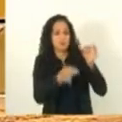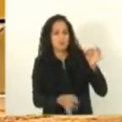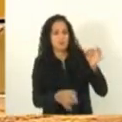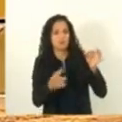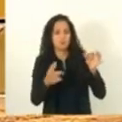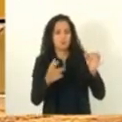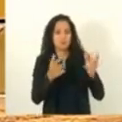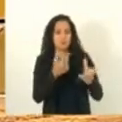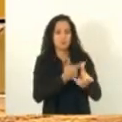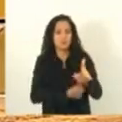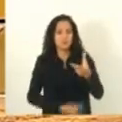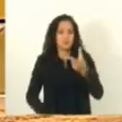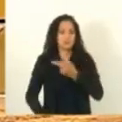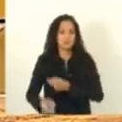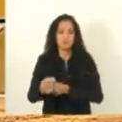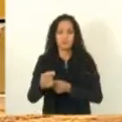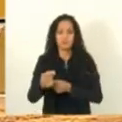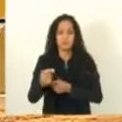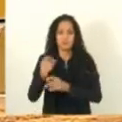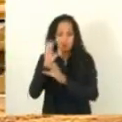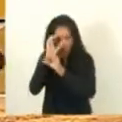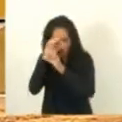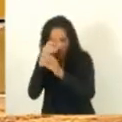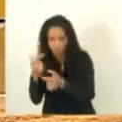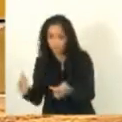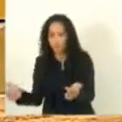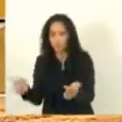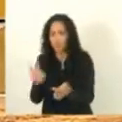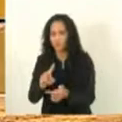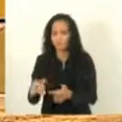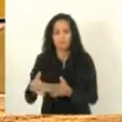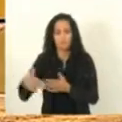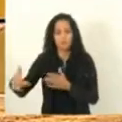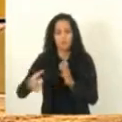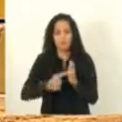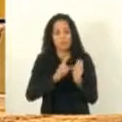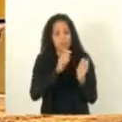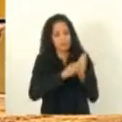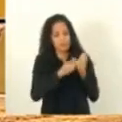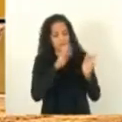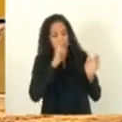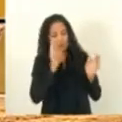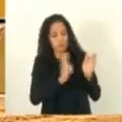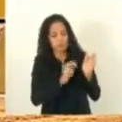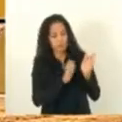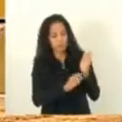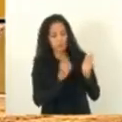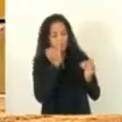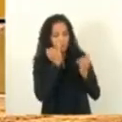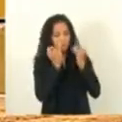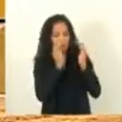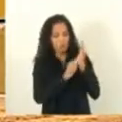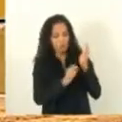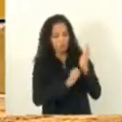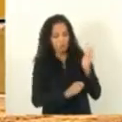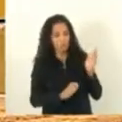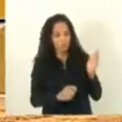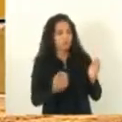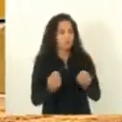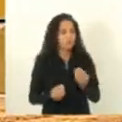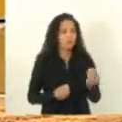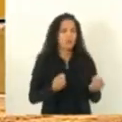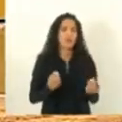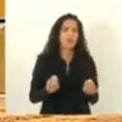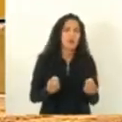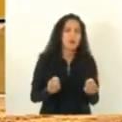não vai passar por exame nenhum. Se você tem que atestar uma infinidade de coisas, colocar ali uma infinidade de informações, então,